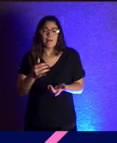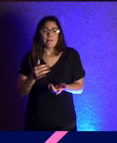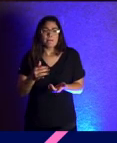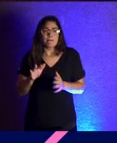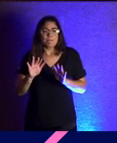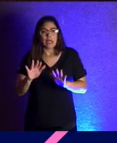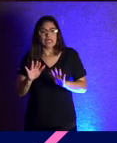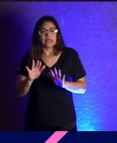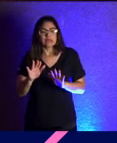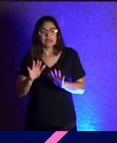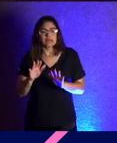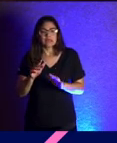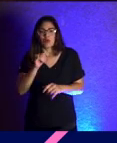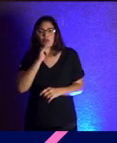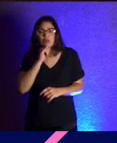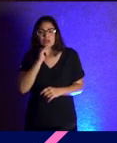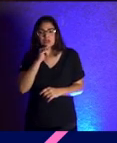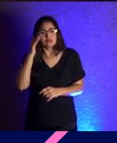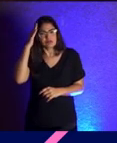a dia.